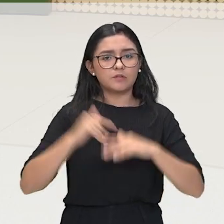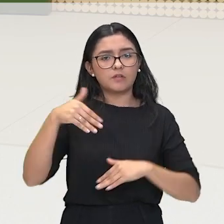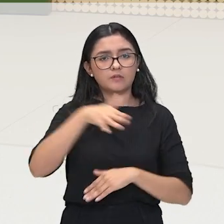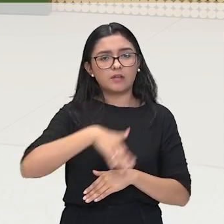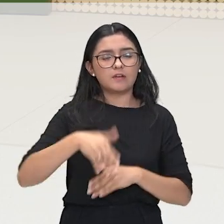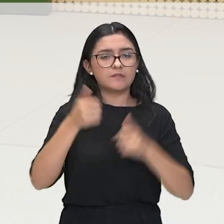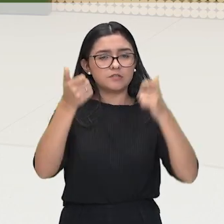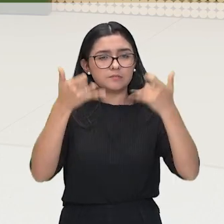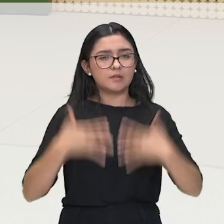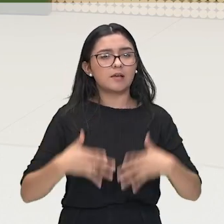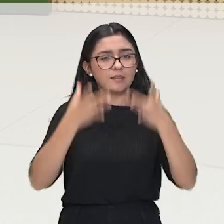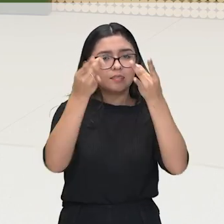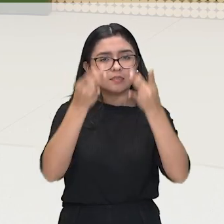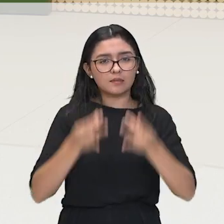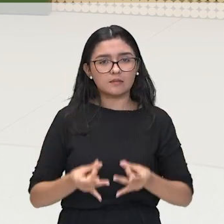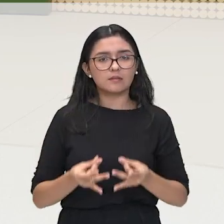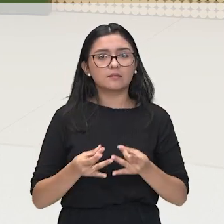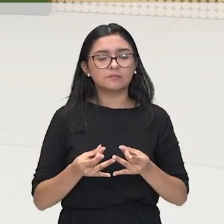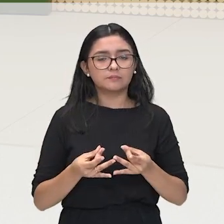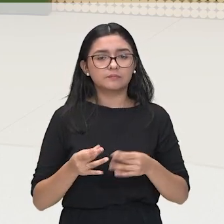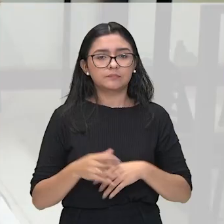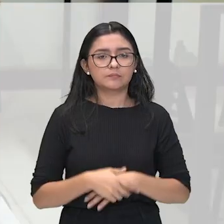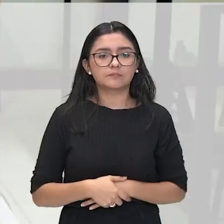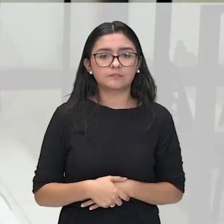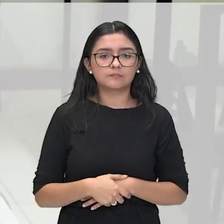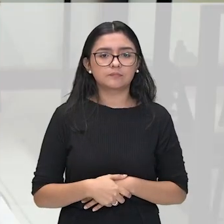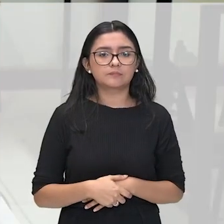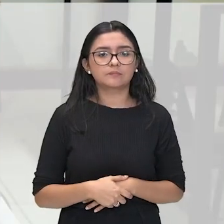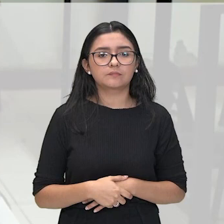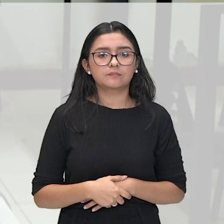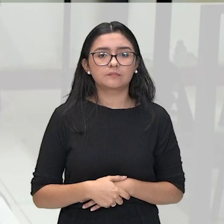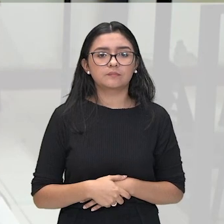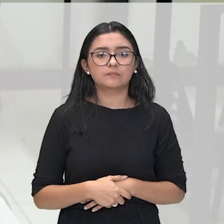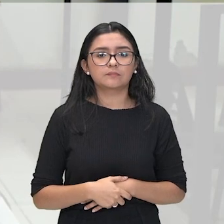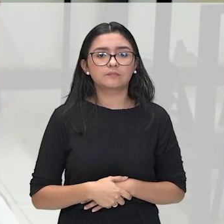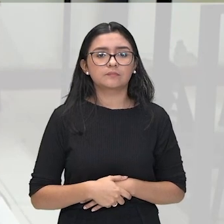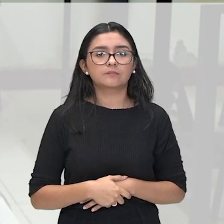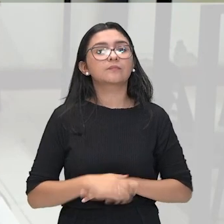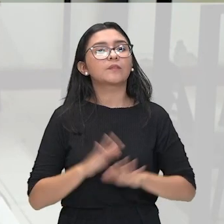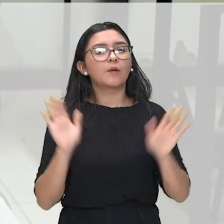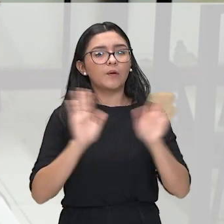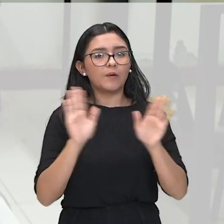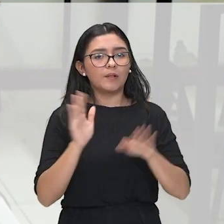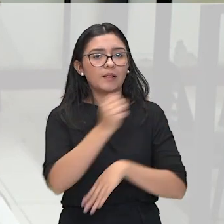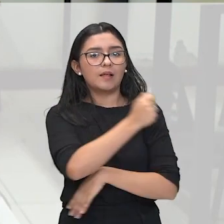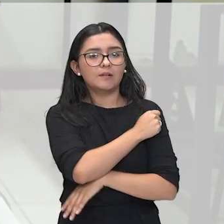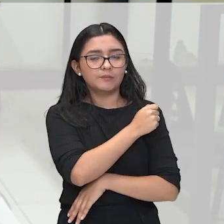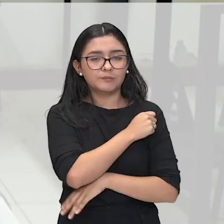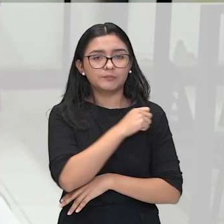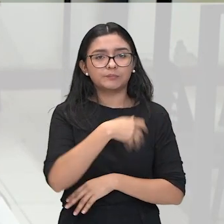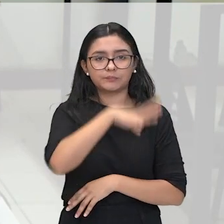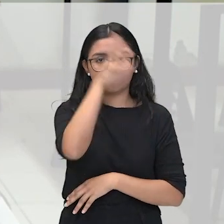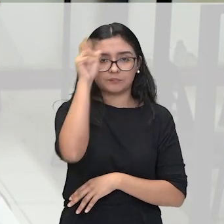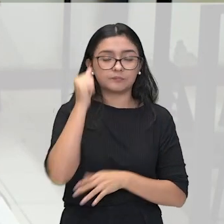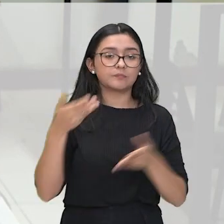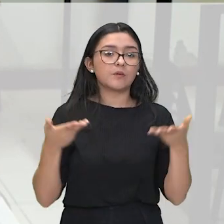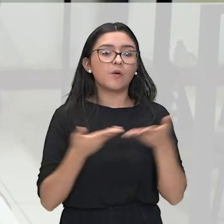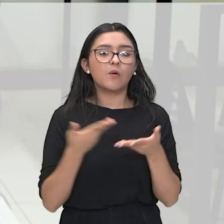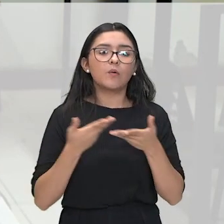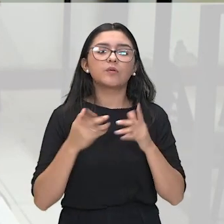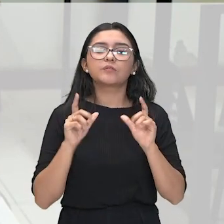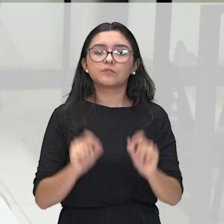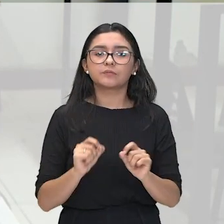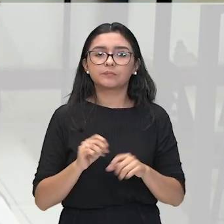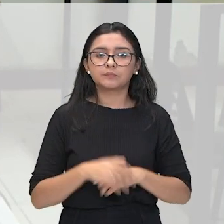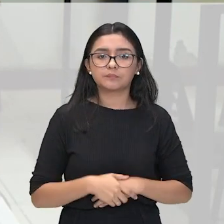explicar exatamente o que é refração. Dá só uma olhada. Como vão, prezados alunos do Amazonas? Hoje nós vamos tratar